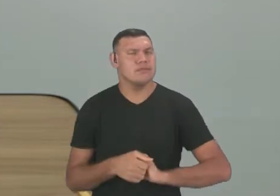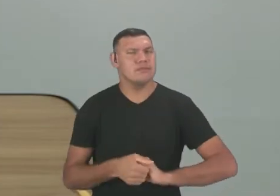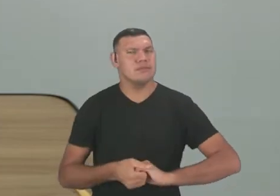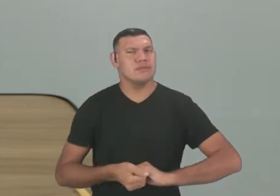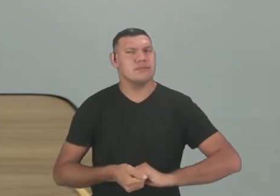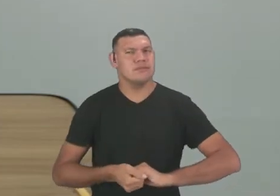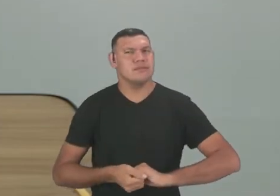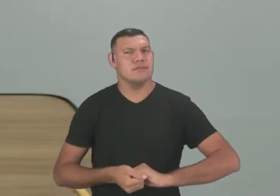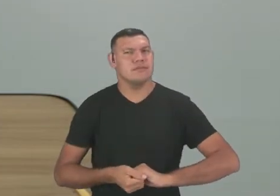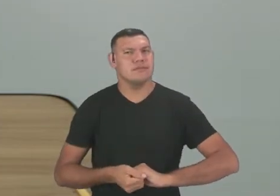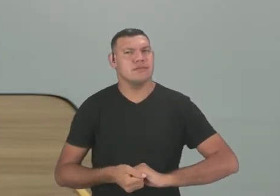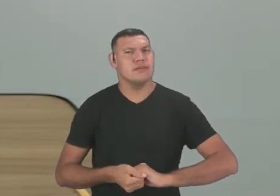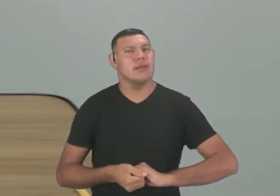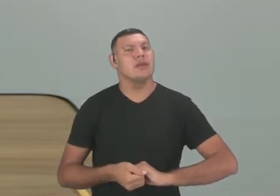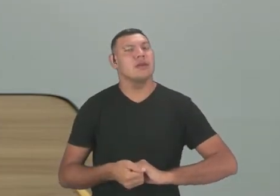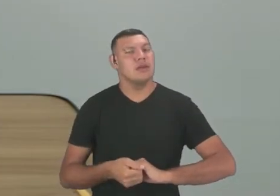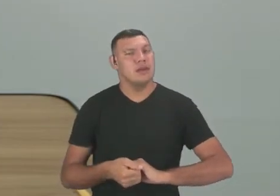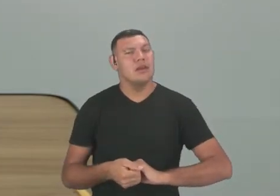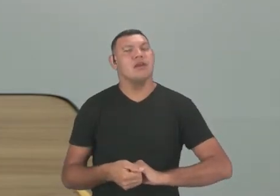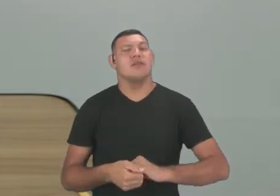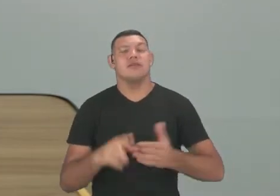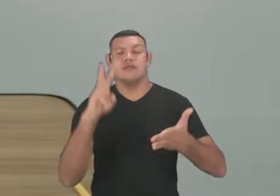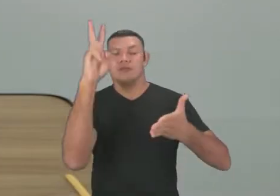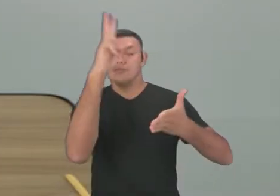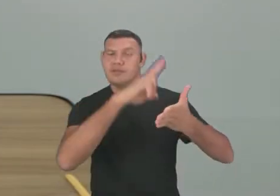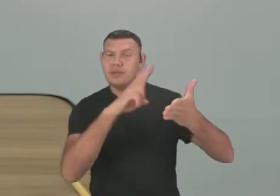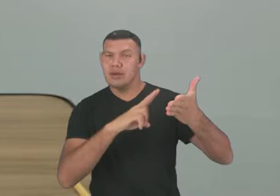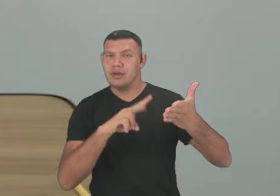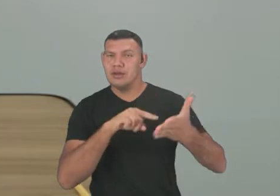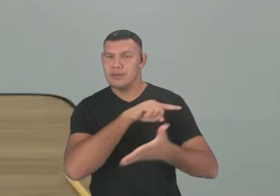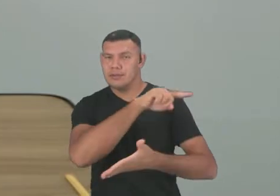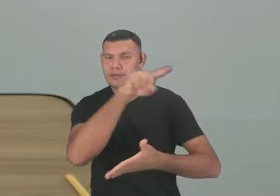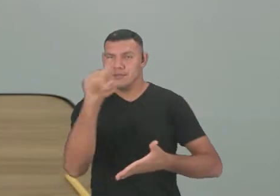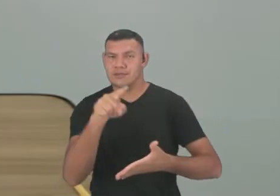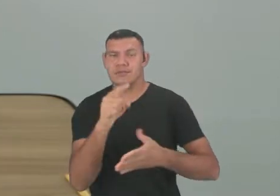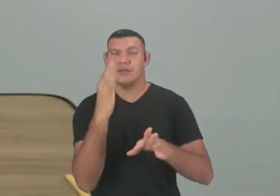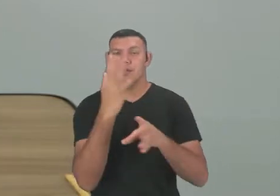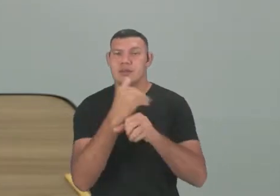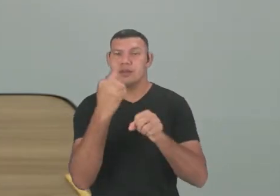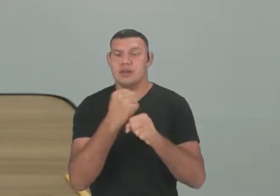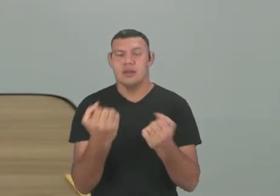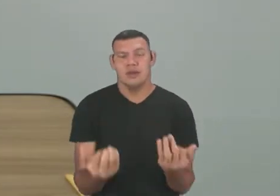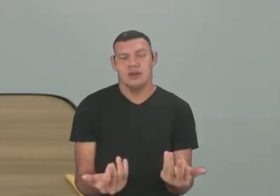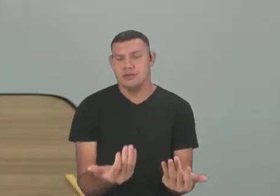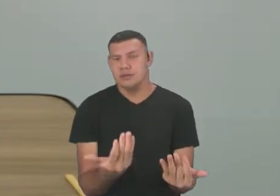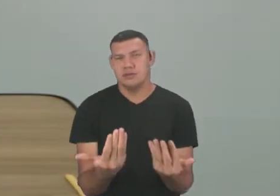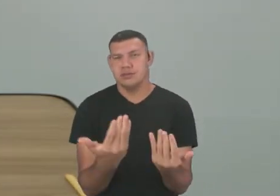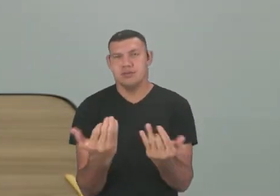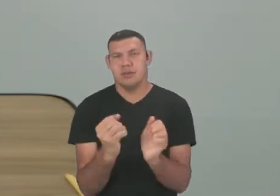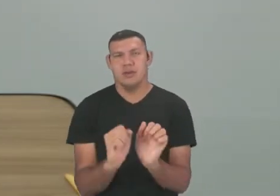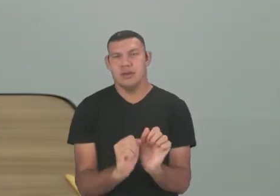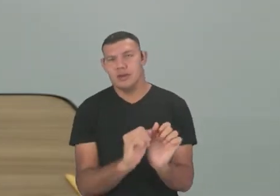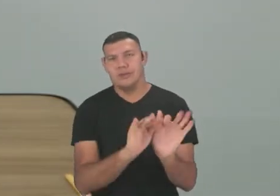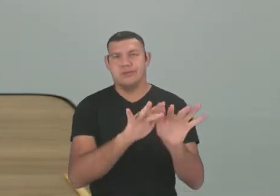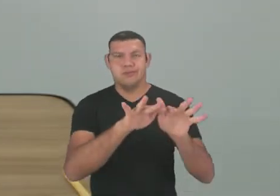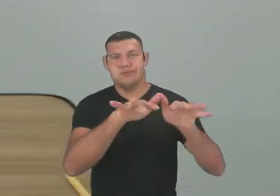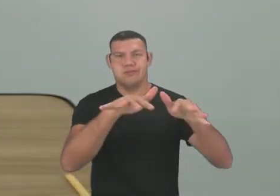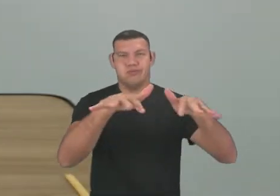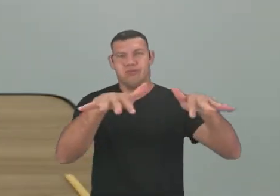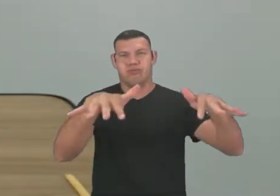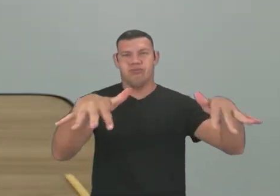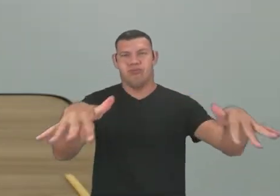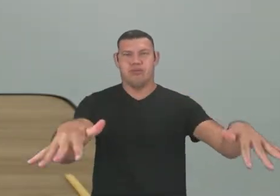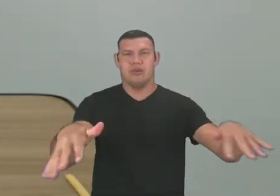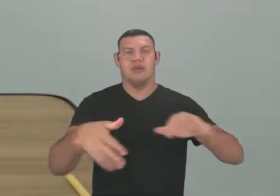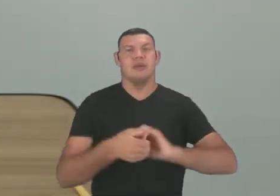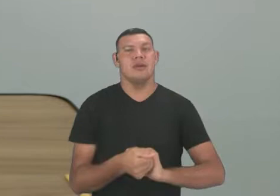parlenda vou recitar para vocês Batatinha quando nasce espalha a rama pelo